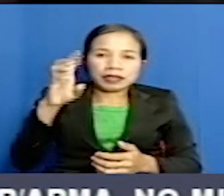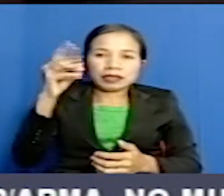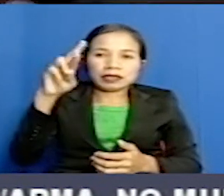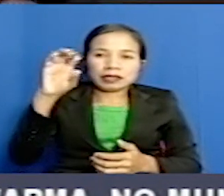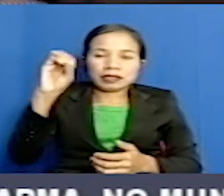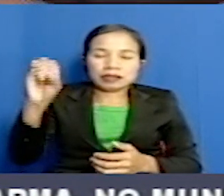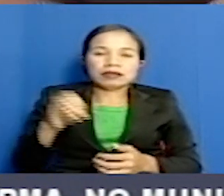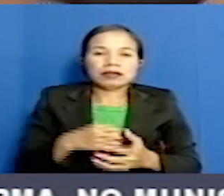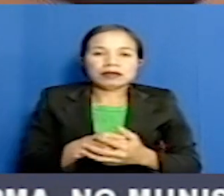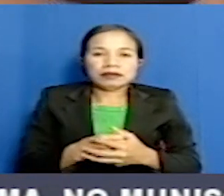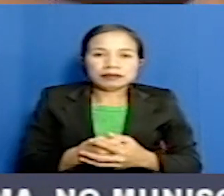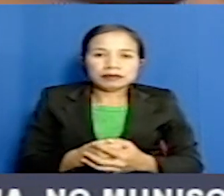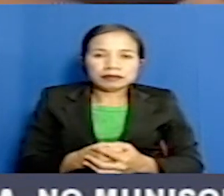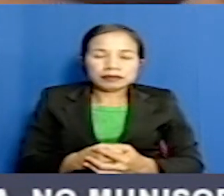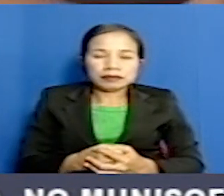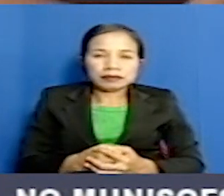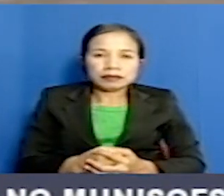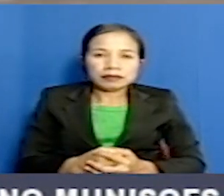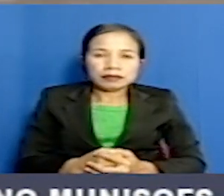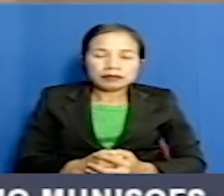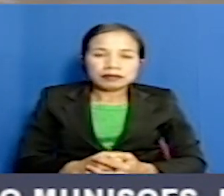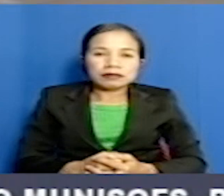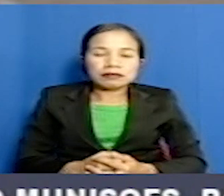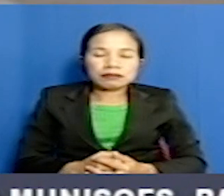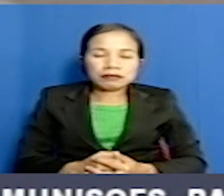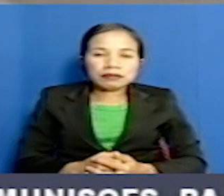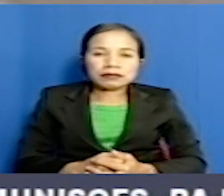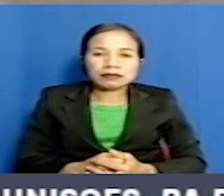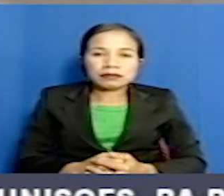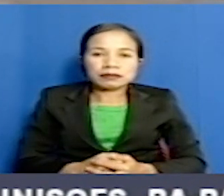chefe de Estado-Maior Força Armada. Juvenal da Silva, RTTL.